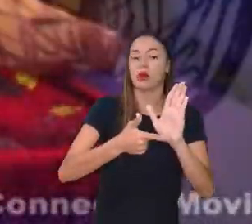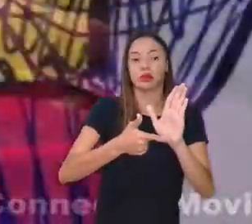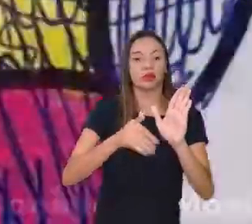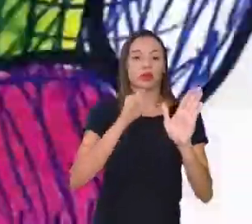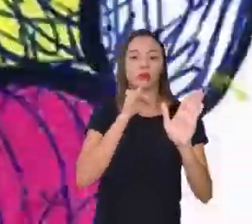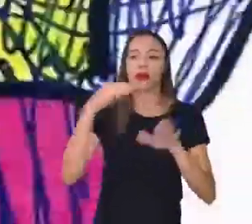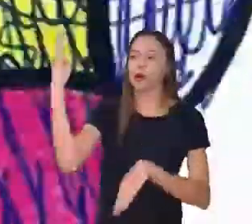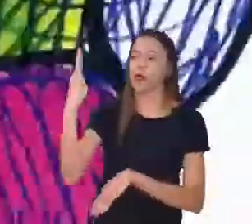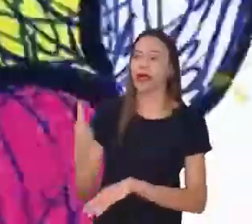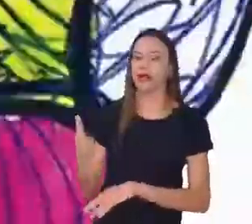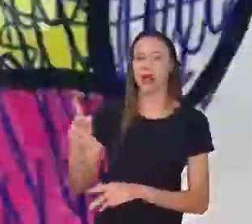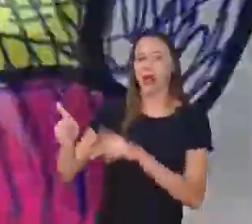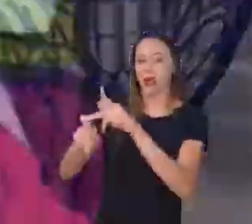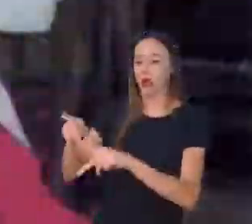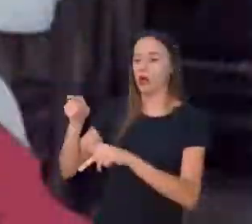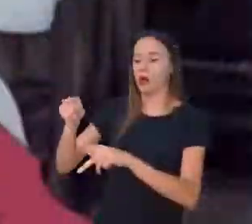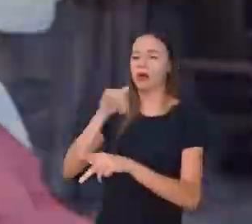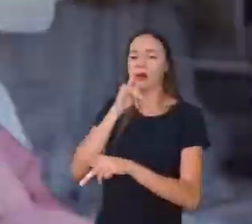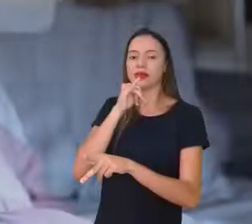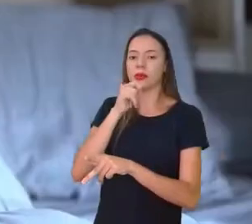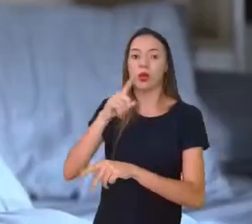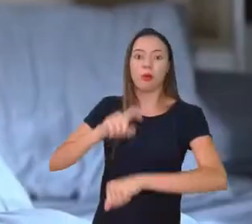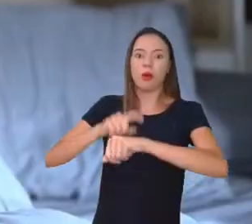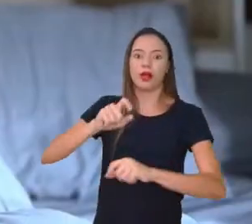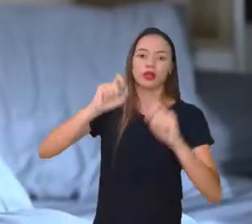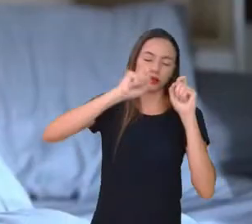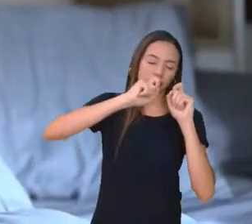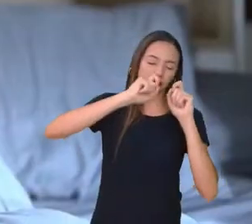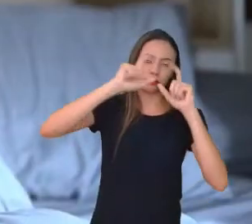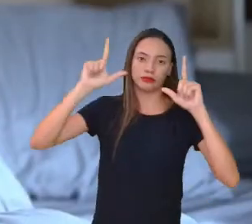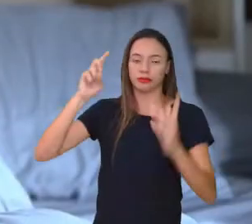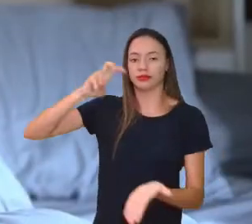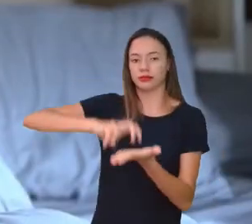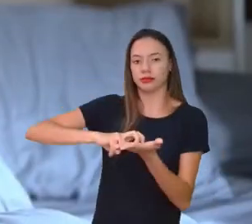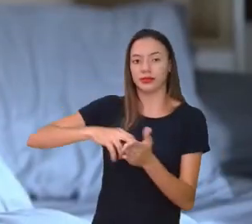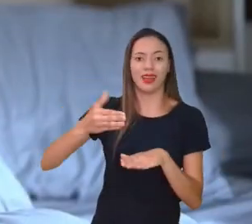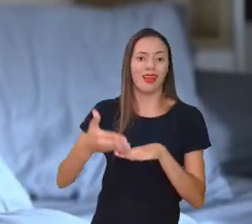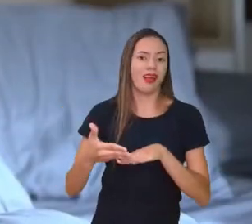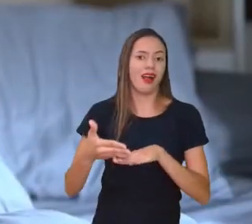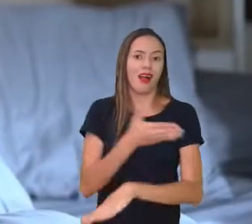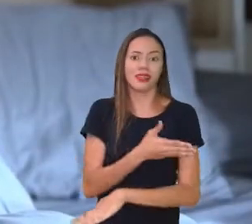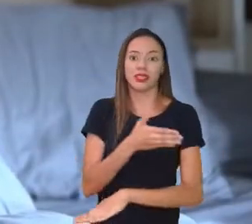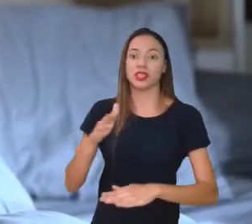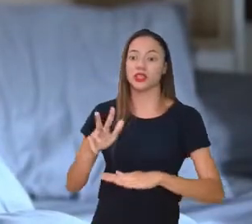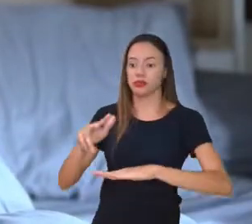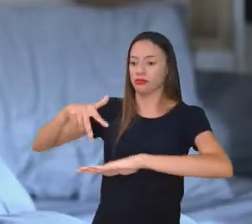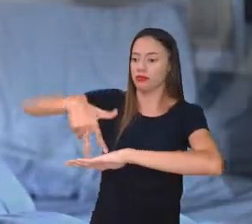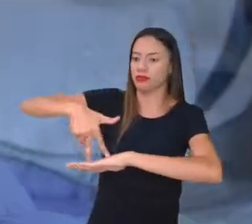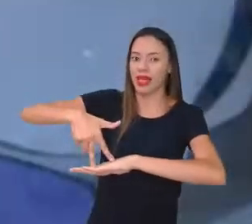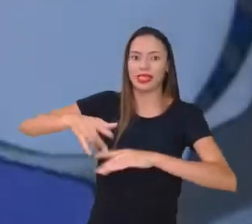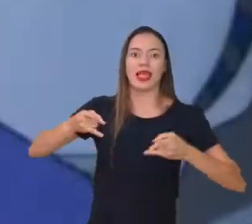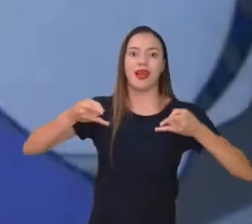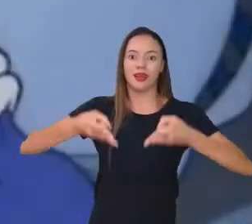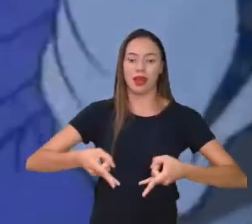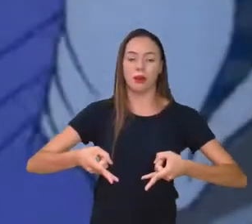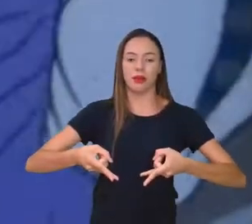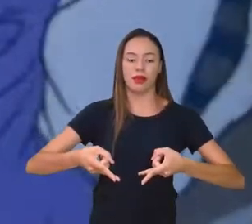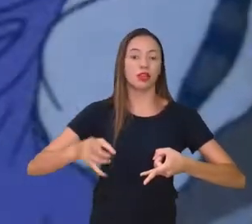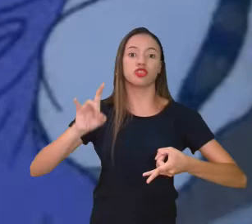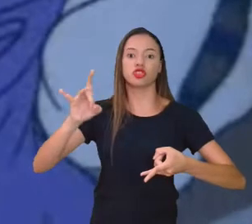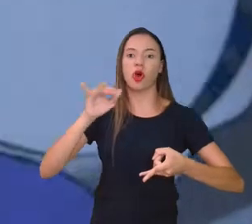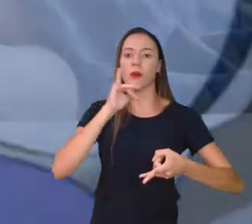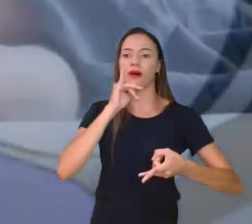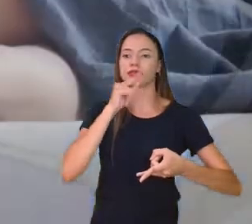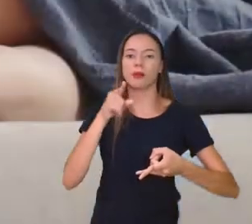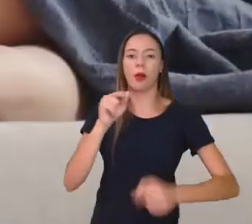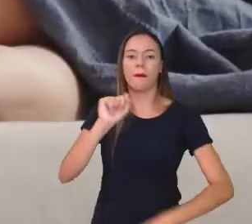se conectam de manhã, assim que acordam, isso antes mesmo de se levantarem da cama, e só se desligam do